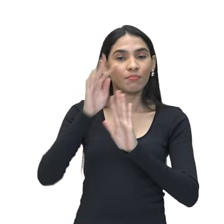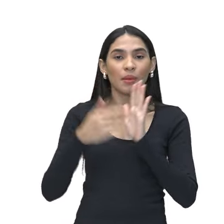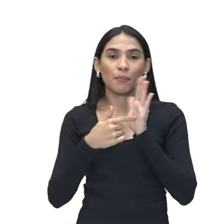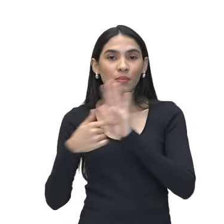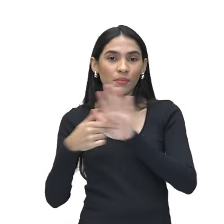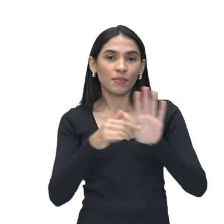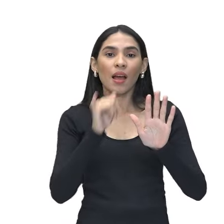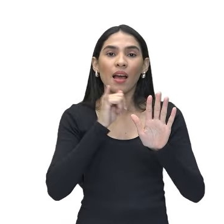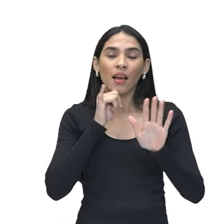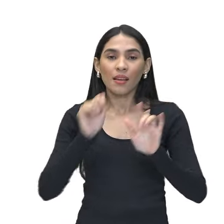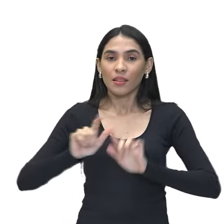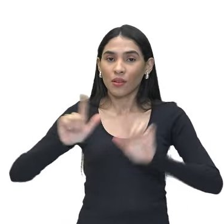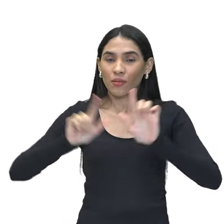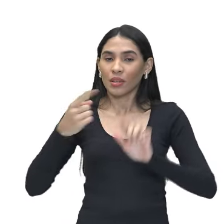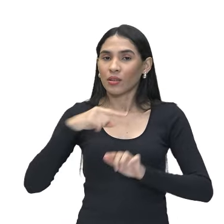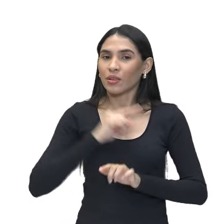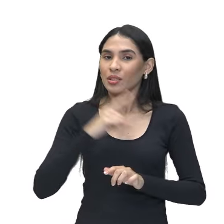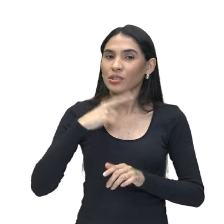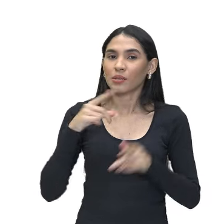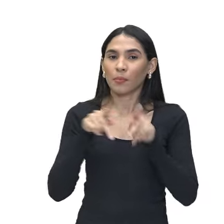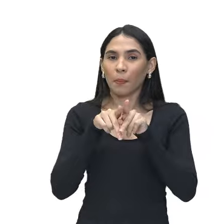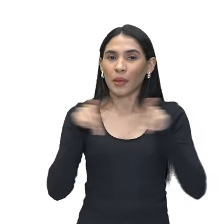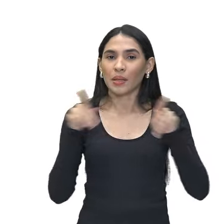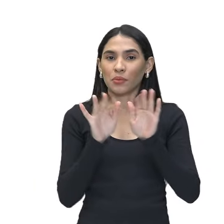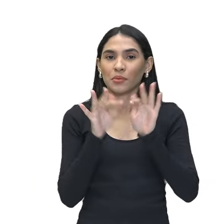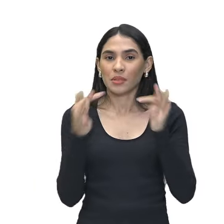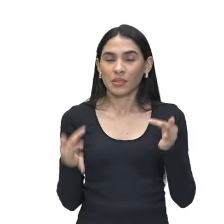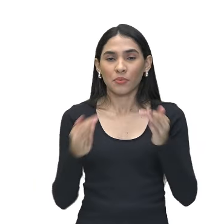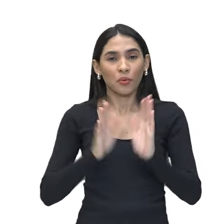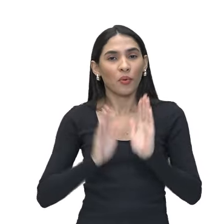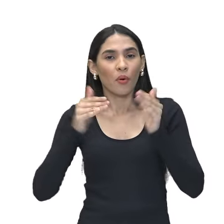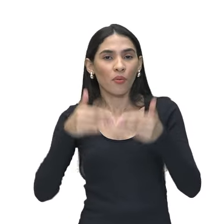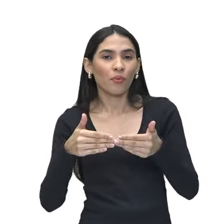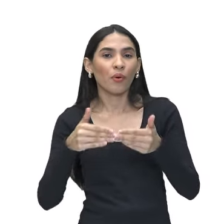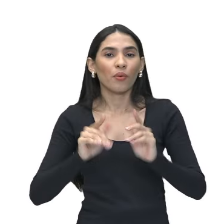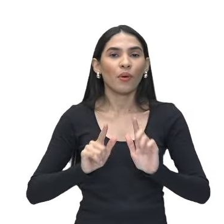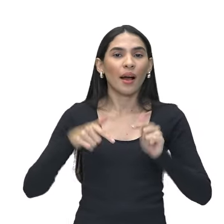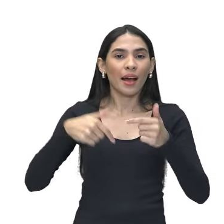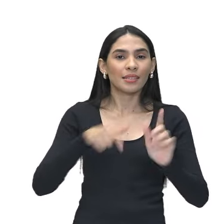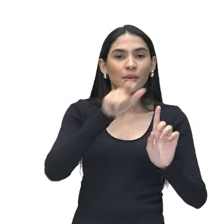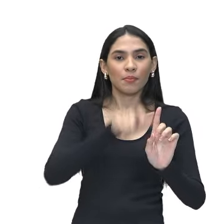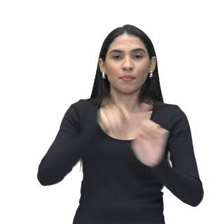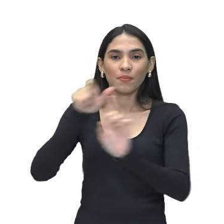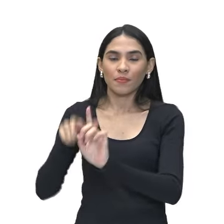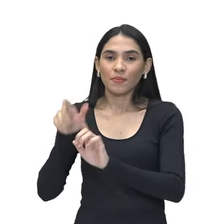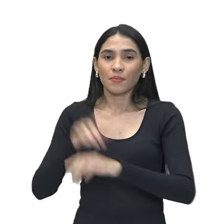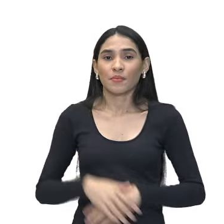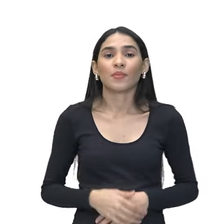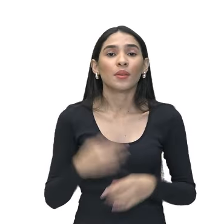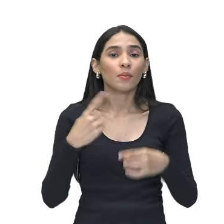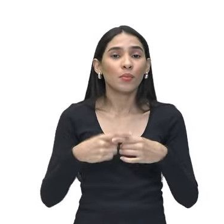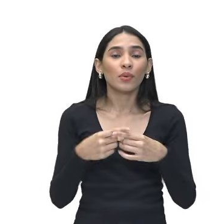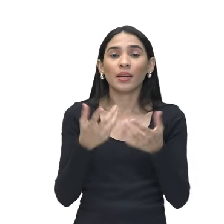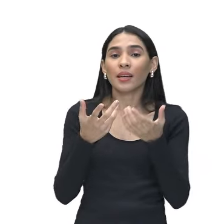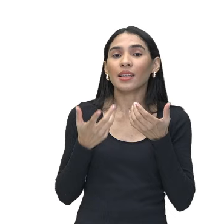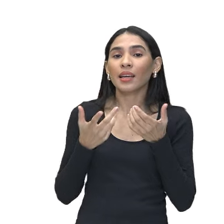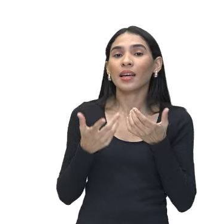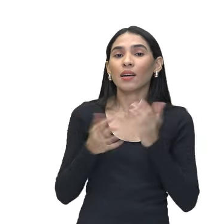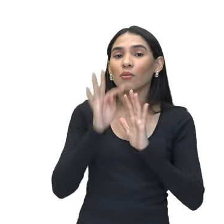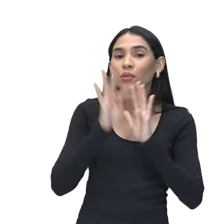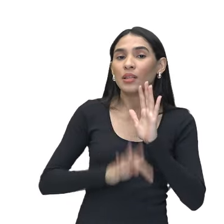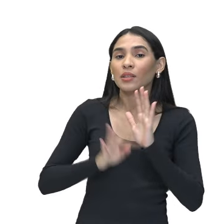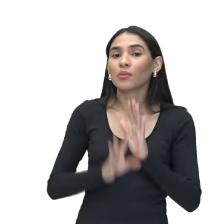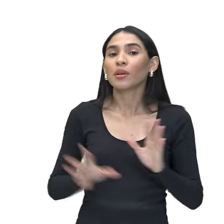de novela, nós tínhamos ali períodos simples focados nas ações das personagens, porque o que se quer com aquele texto